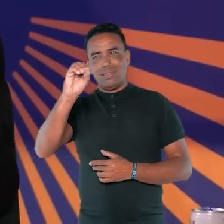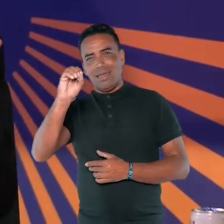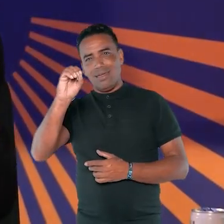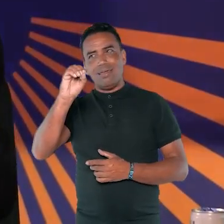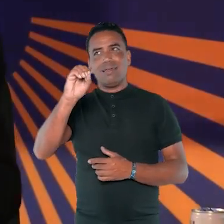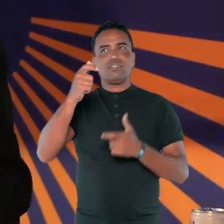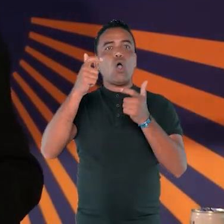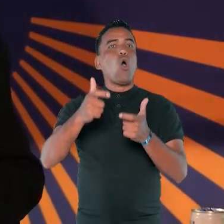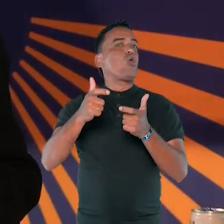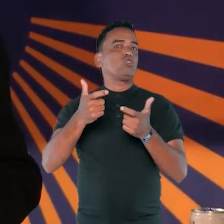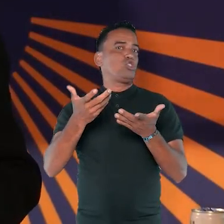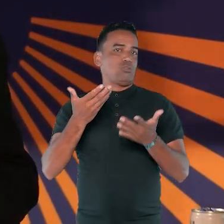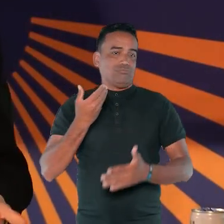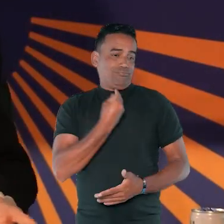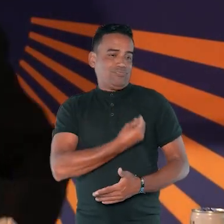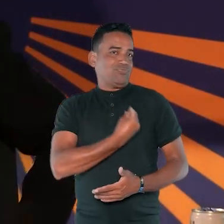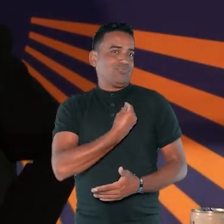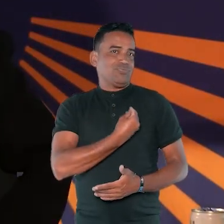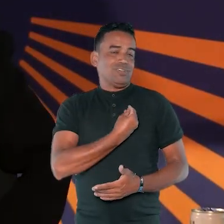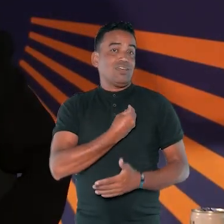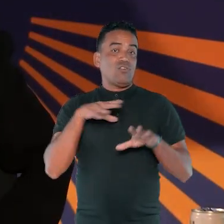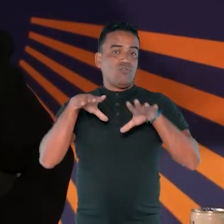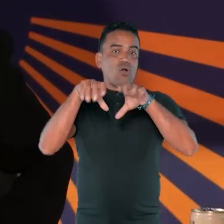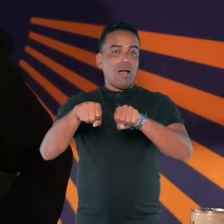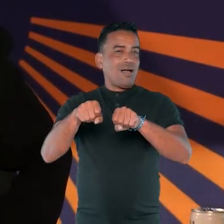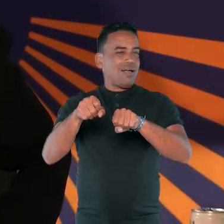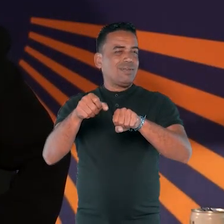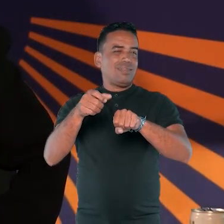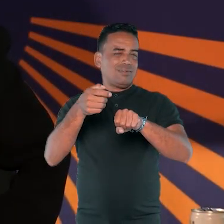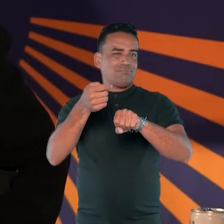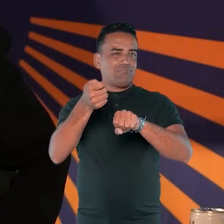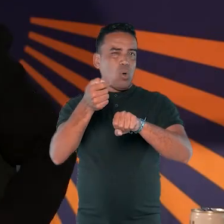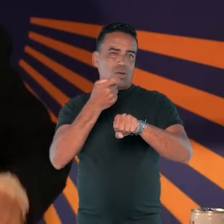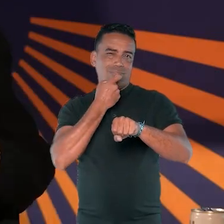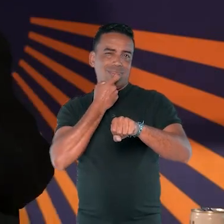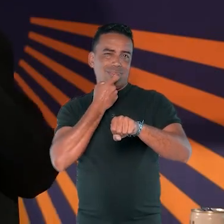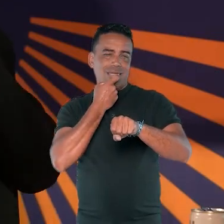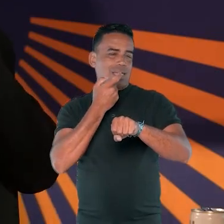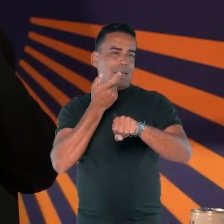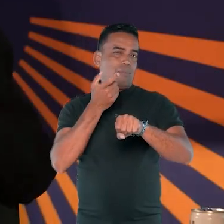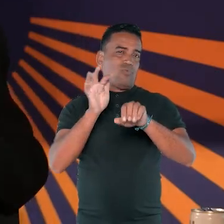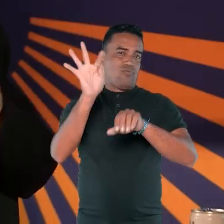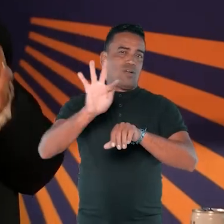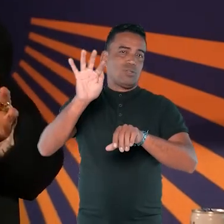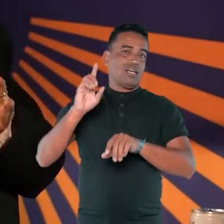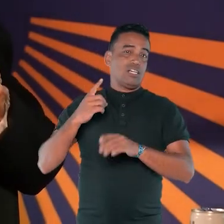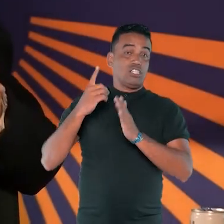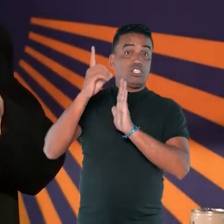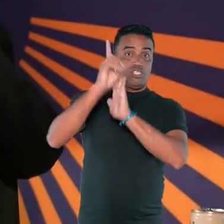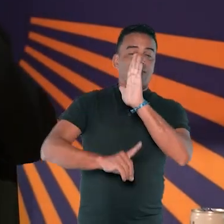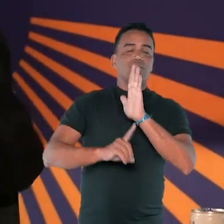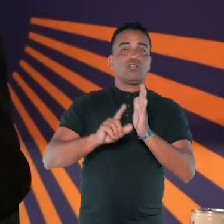por onde eu andava em 80, recém-formada na Faculdade de Direito, Eu me lembro de o Jornal do